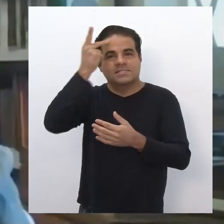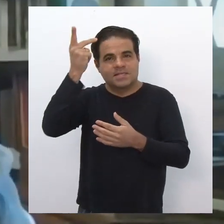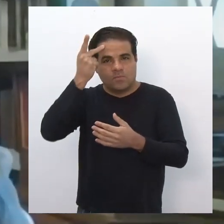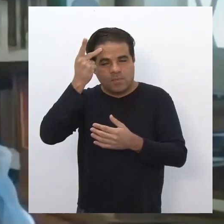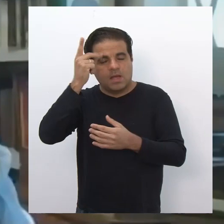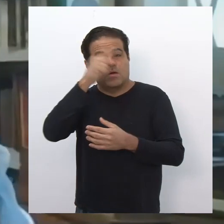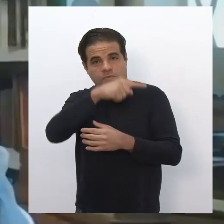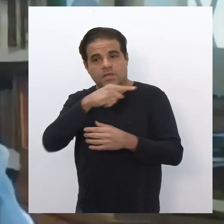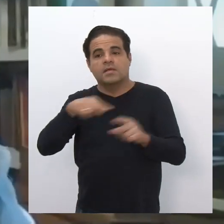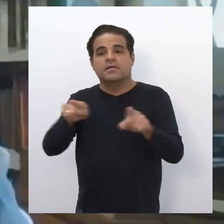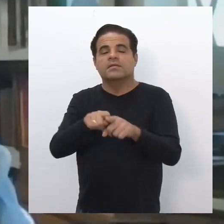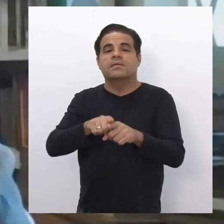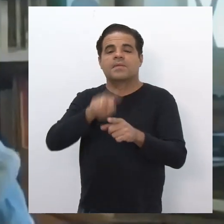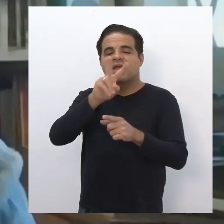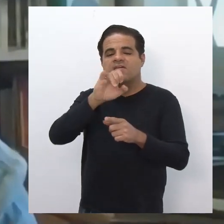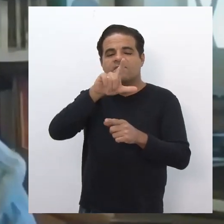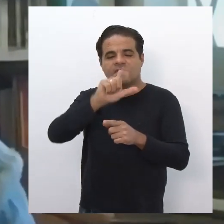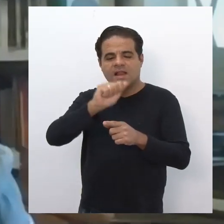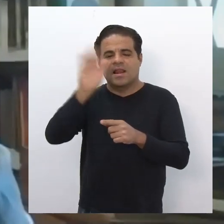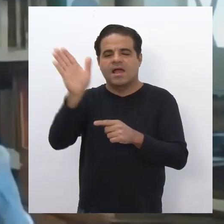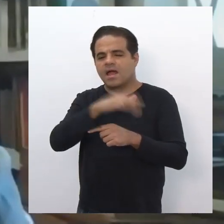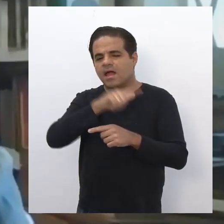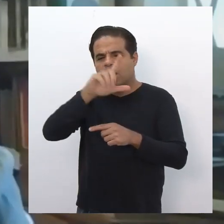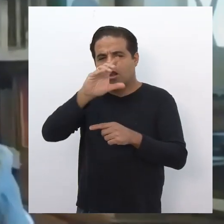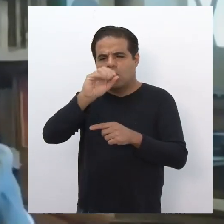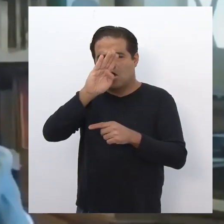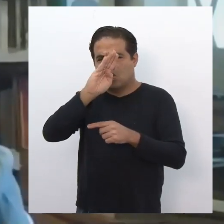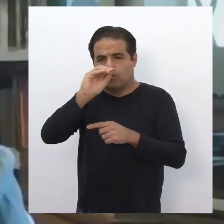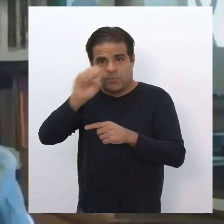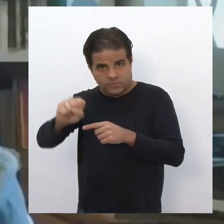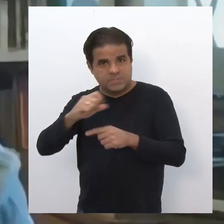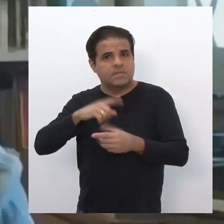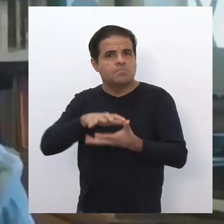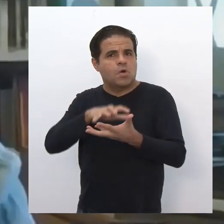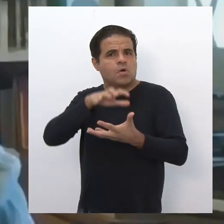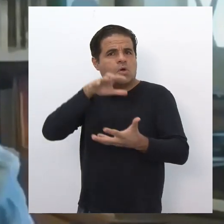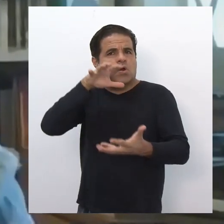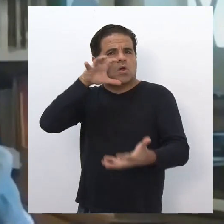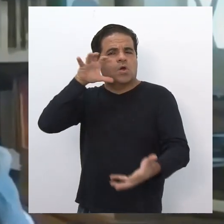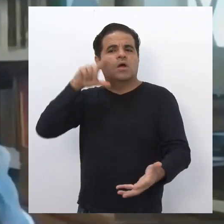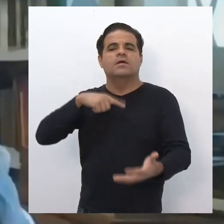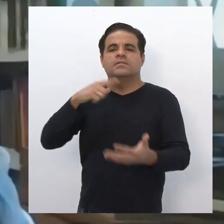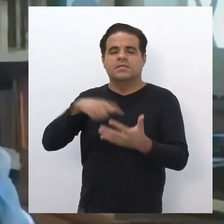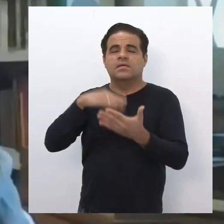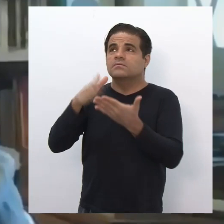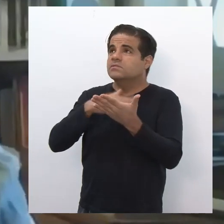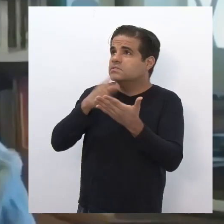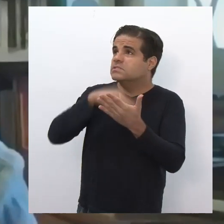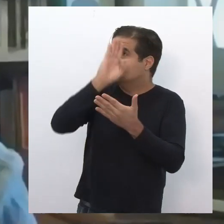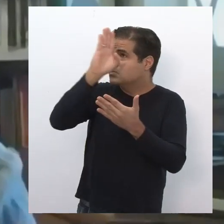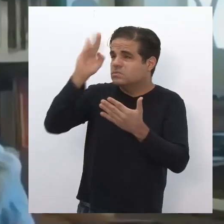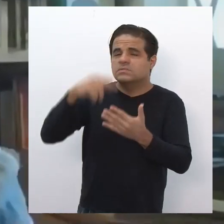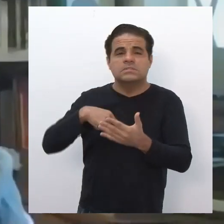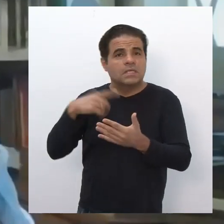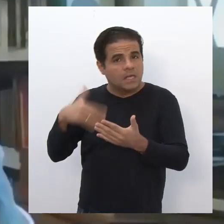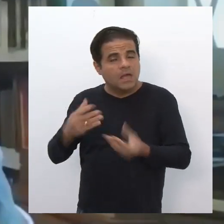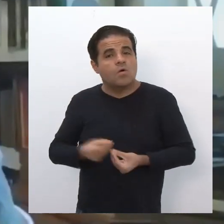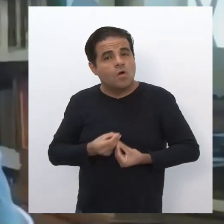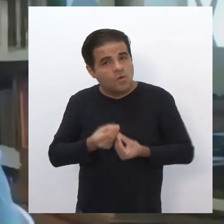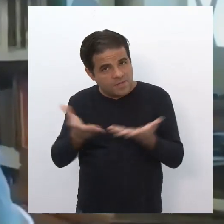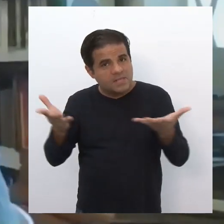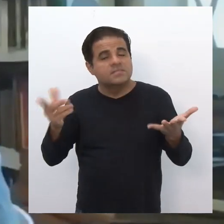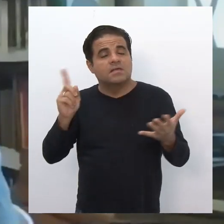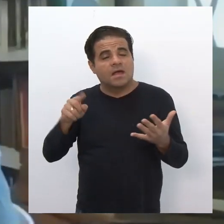na Biblioteca Vila Lobos, existe uma coleção de audiolivros, que é a coleção da Toca Livros, que é